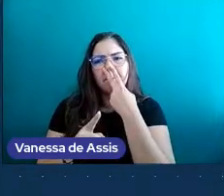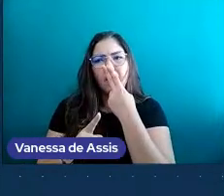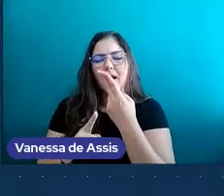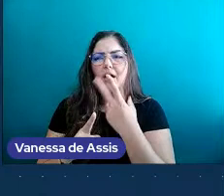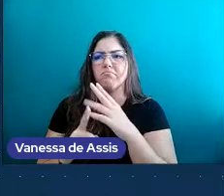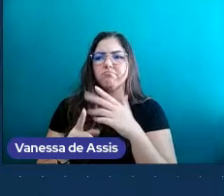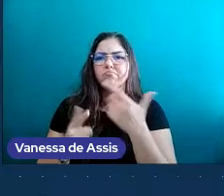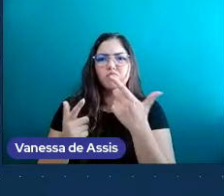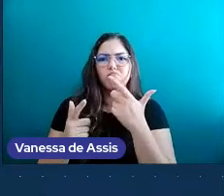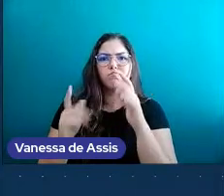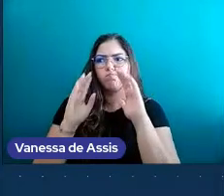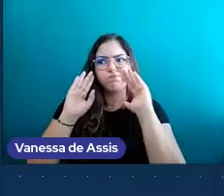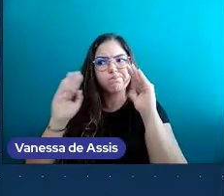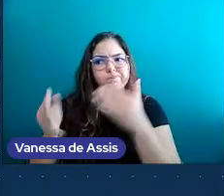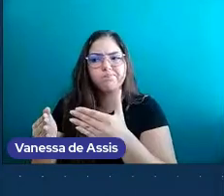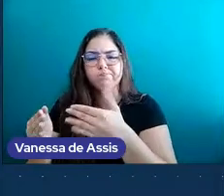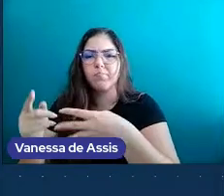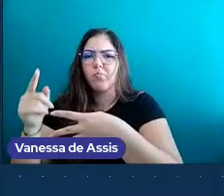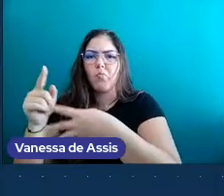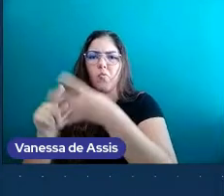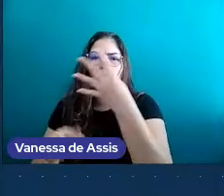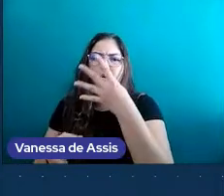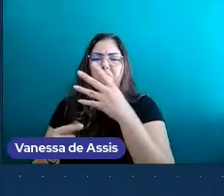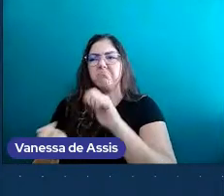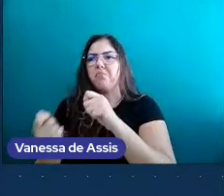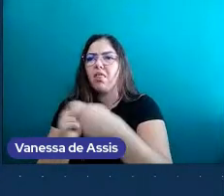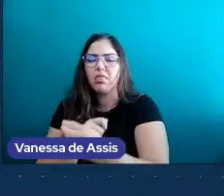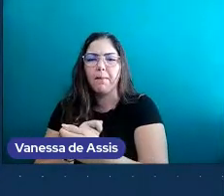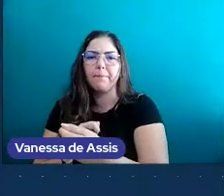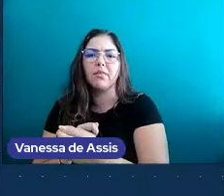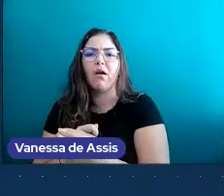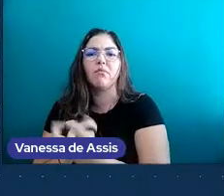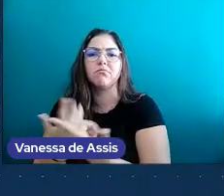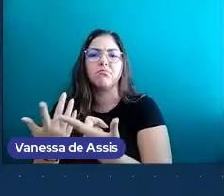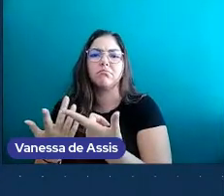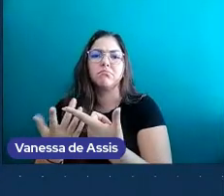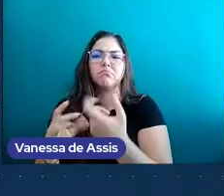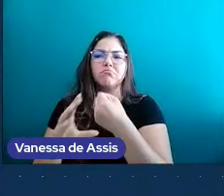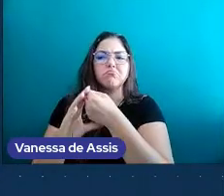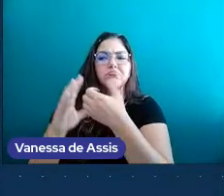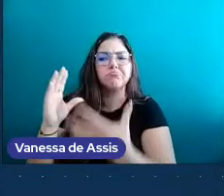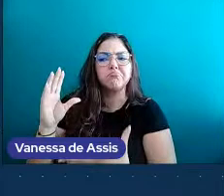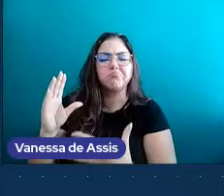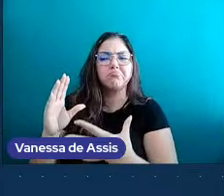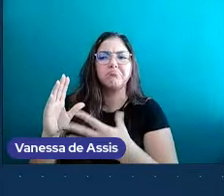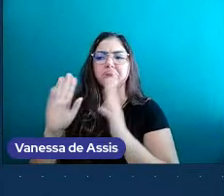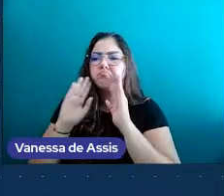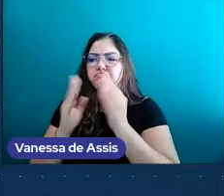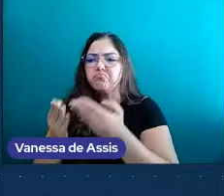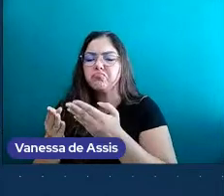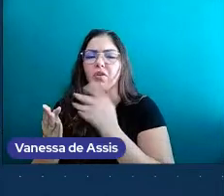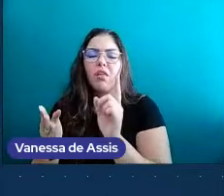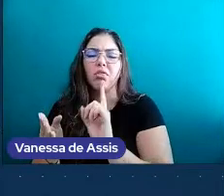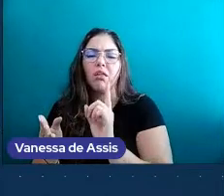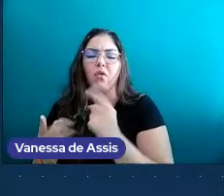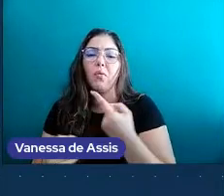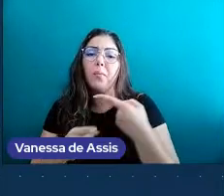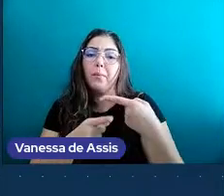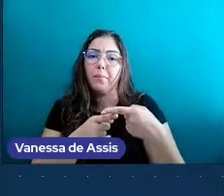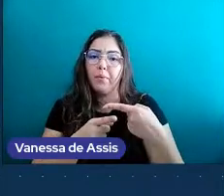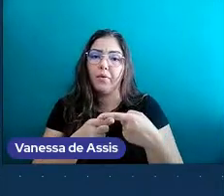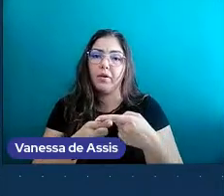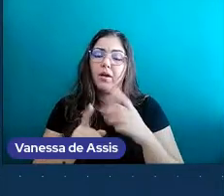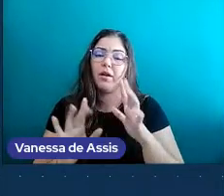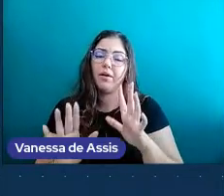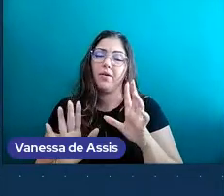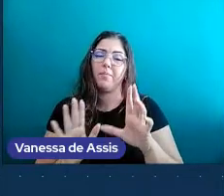nesses critérios chamados de adaptados, paralelos e extrínsecos? Porque na nossa concepção, quando nós estávamos